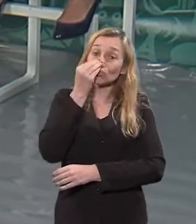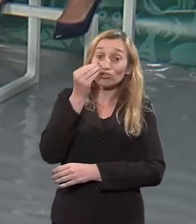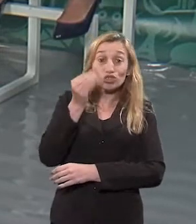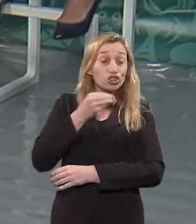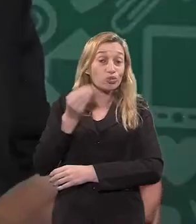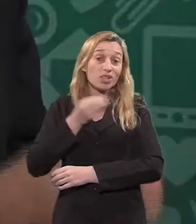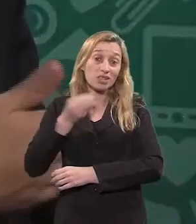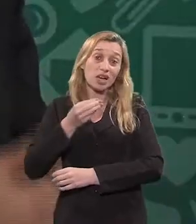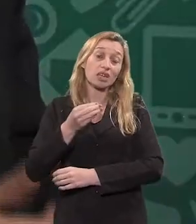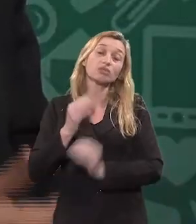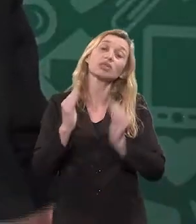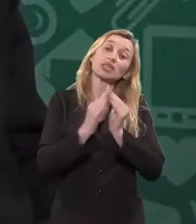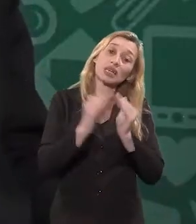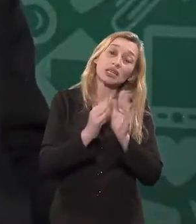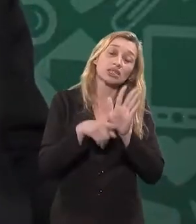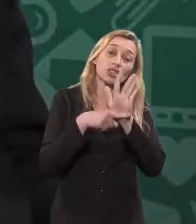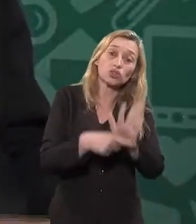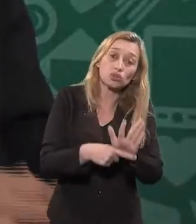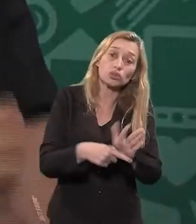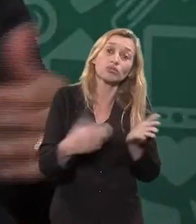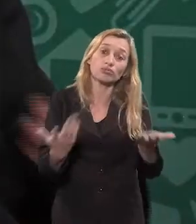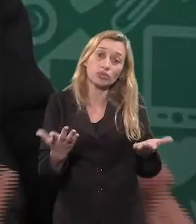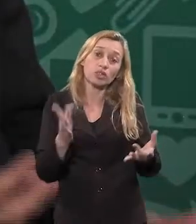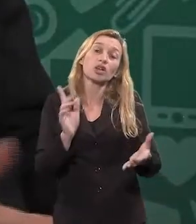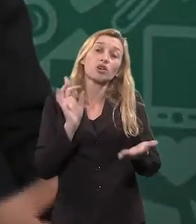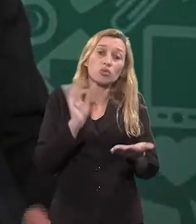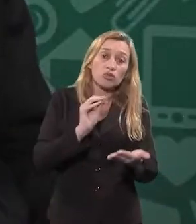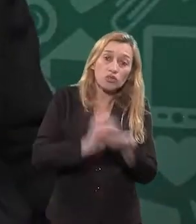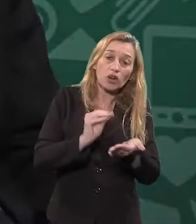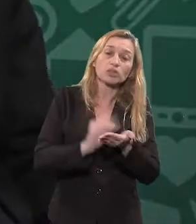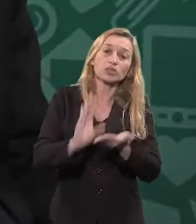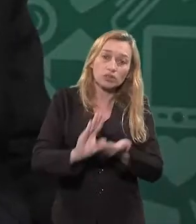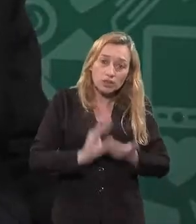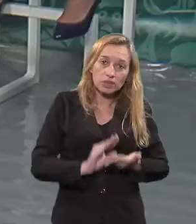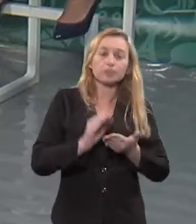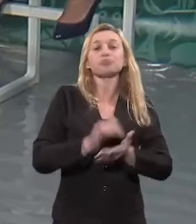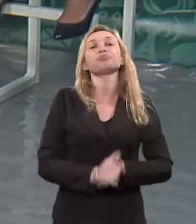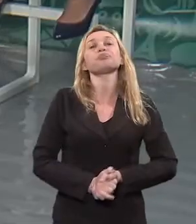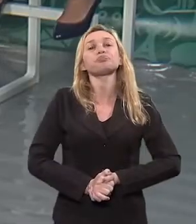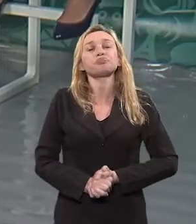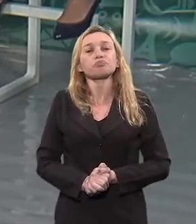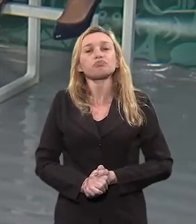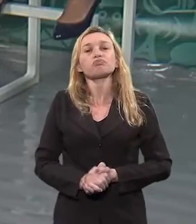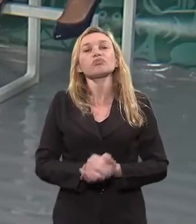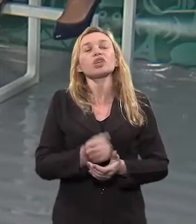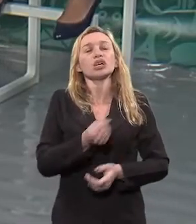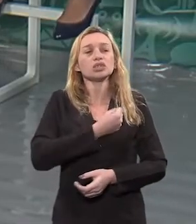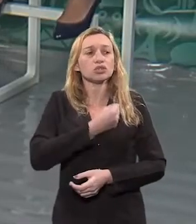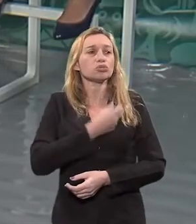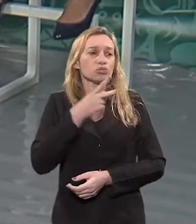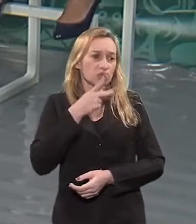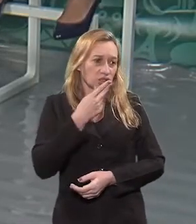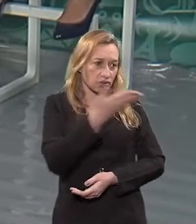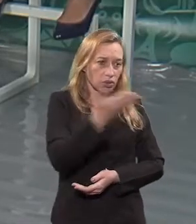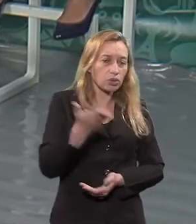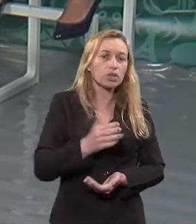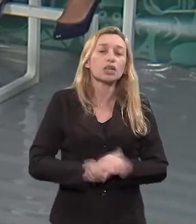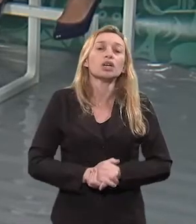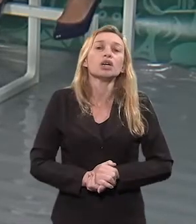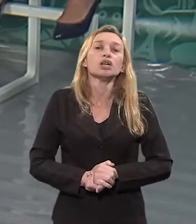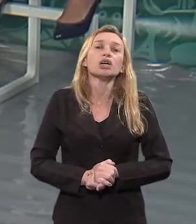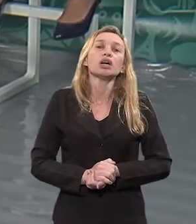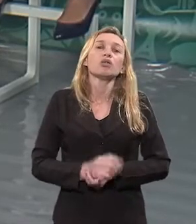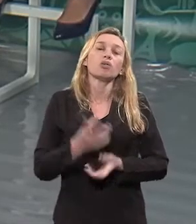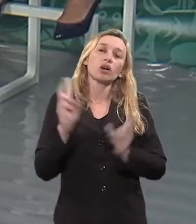frequência são recusadas nessas instituições de acolhimento sobre a alegação de falta de vaga. E aí cabe esses dados, né, que você